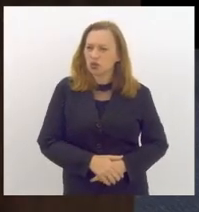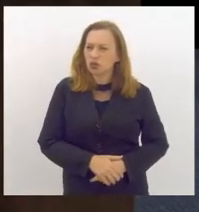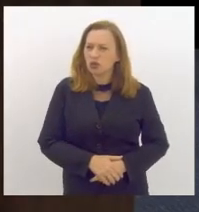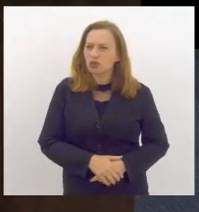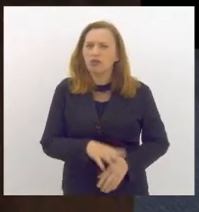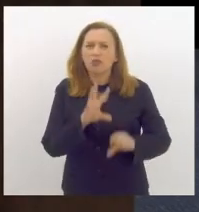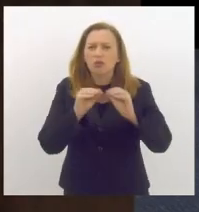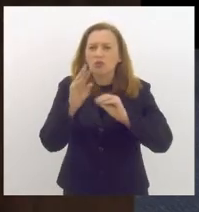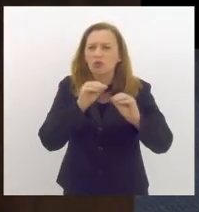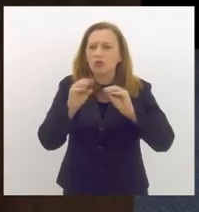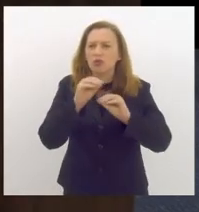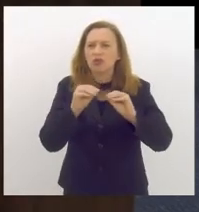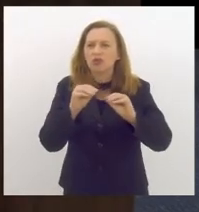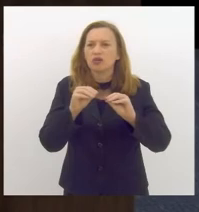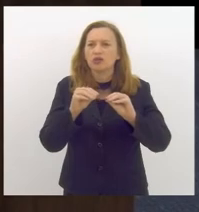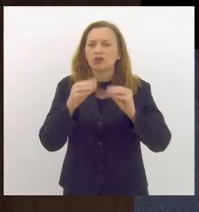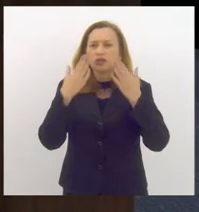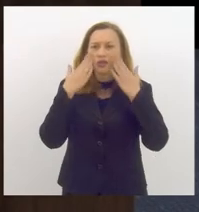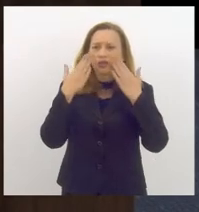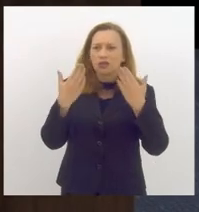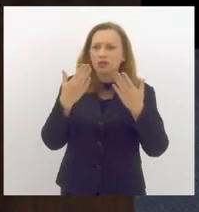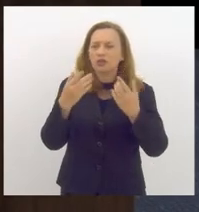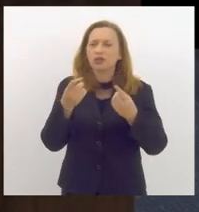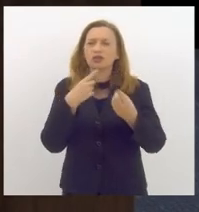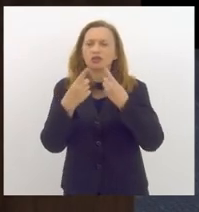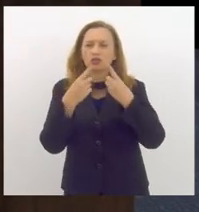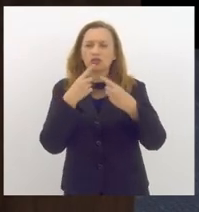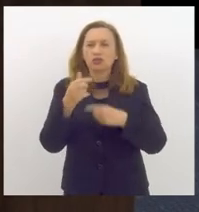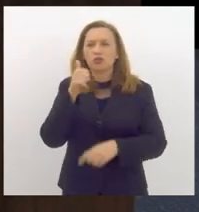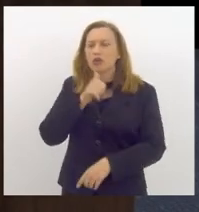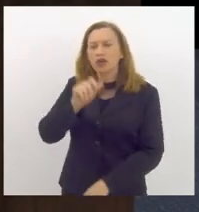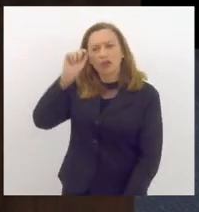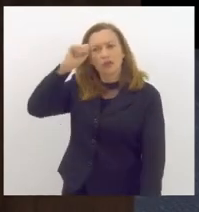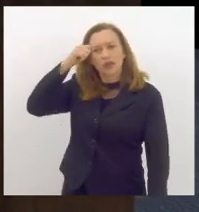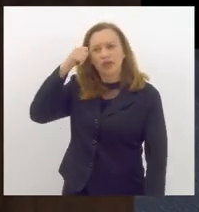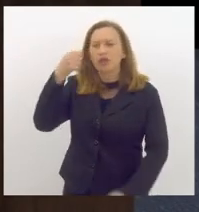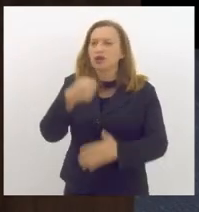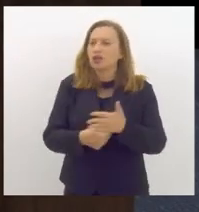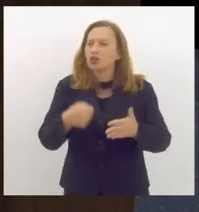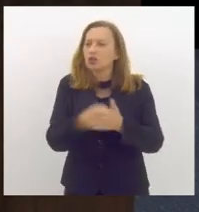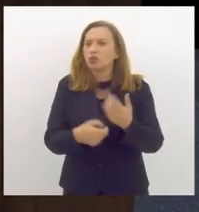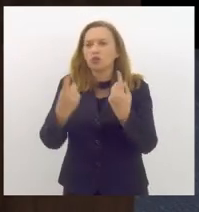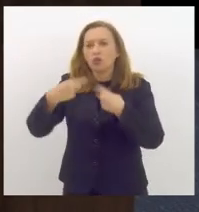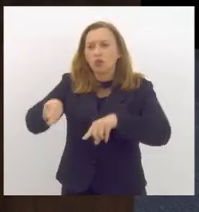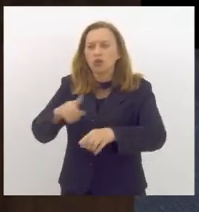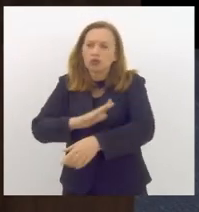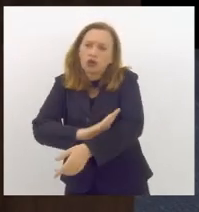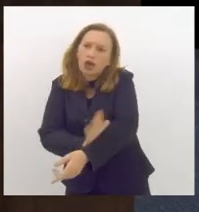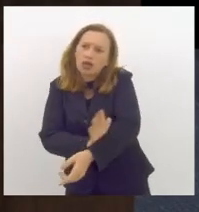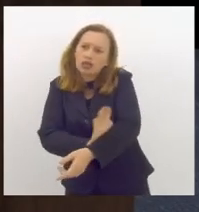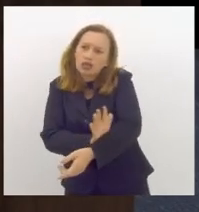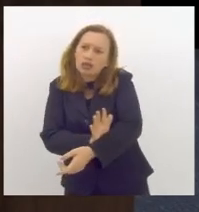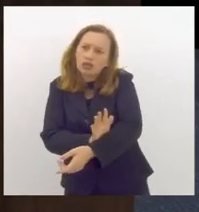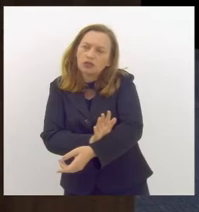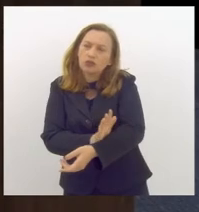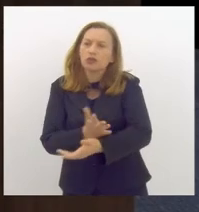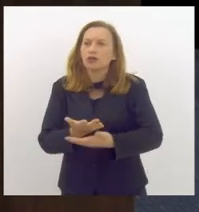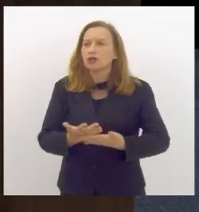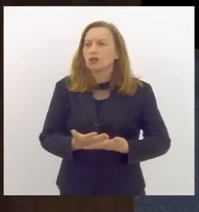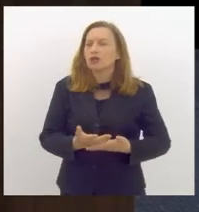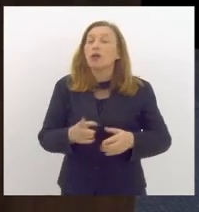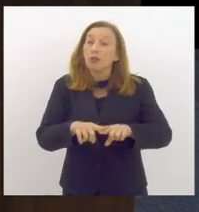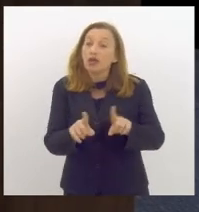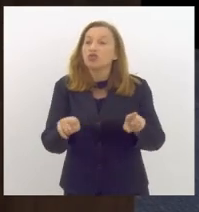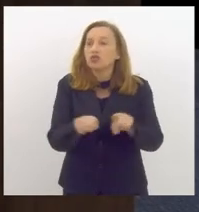minimizar o debate que eu estava trazendo aqui de mulheres pretas que lutam contra o racismo institucional,